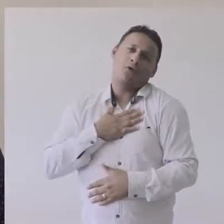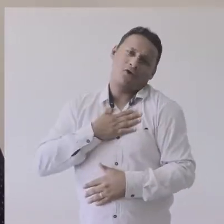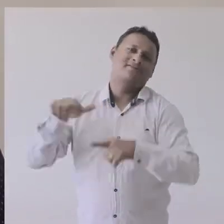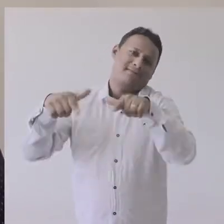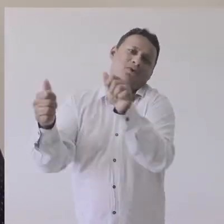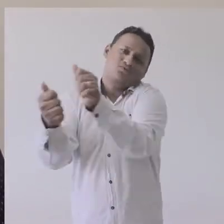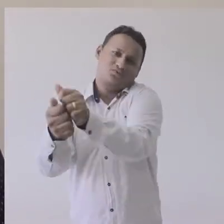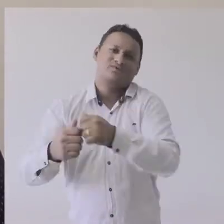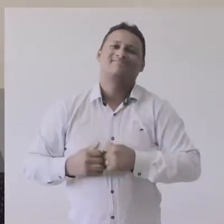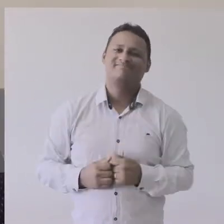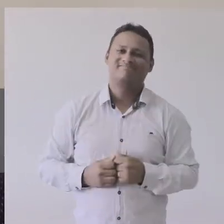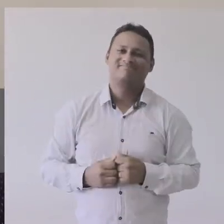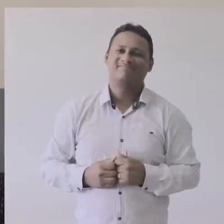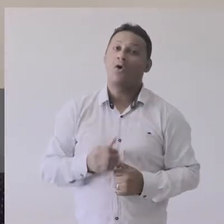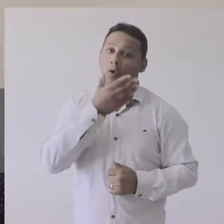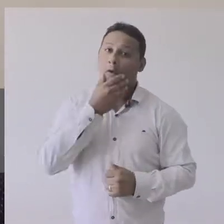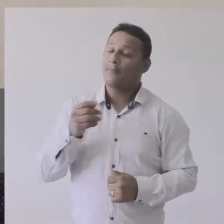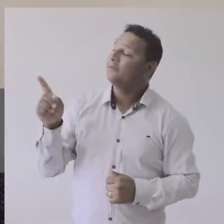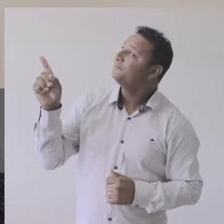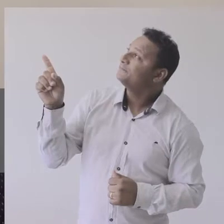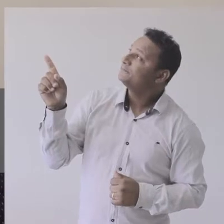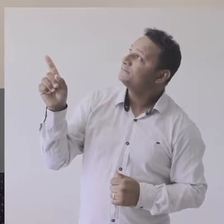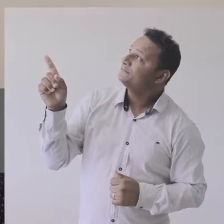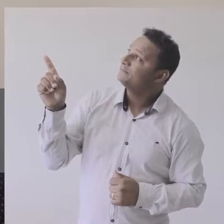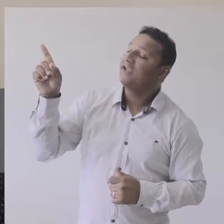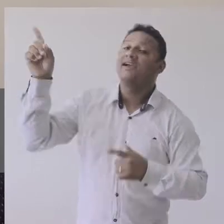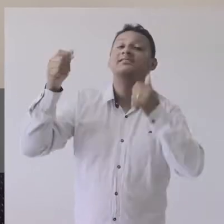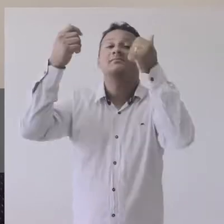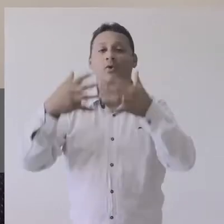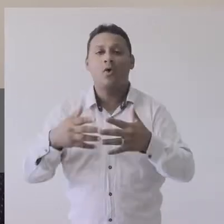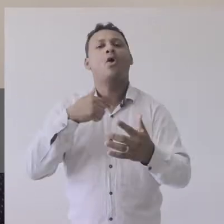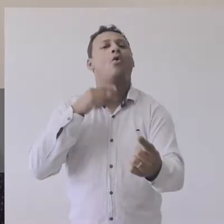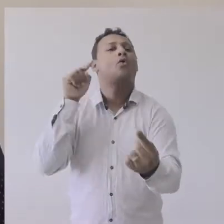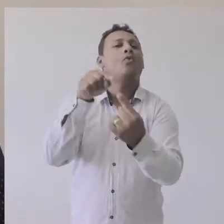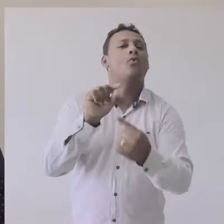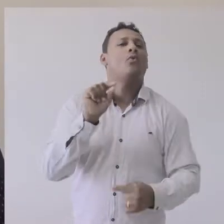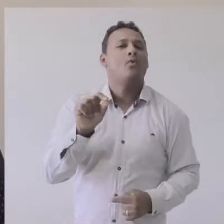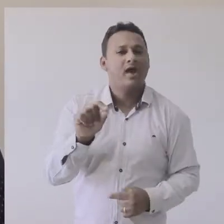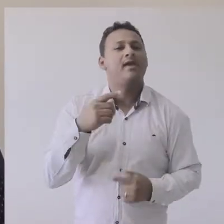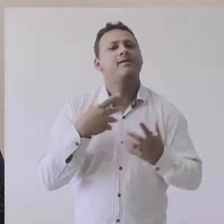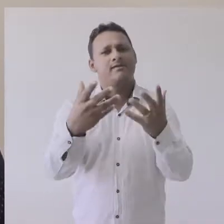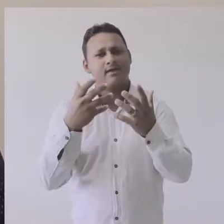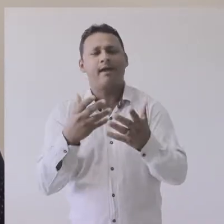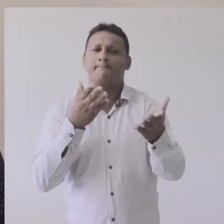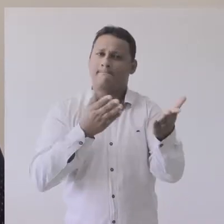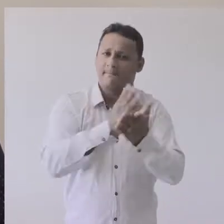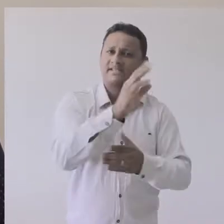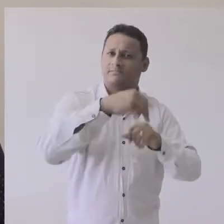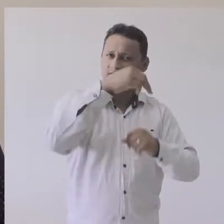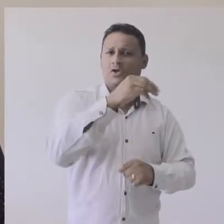As metas foram passar no mestrado em Humanidades, passar num concurso para professor de ensino religioso em